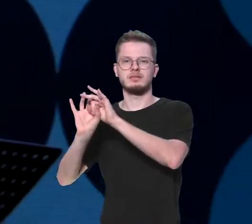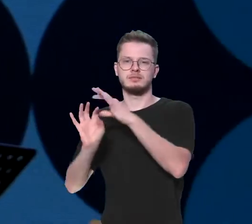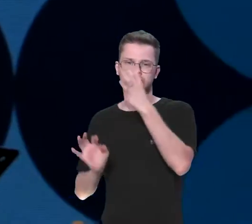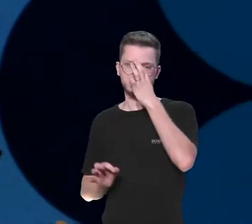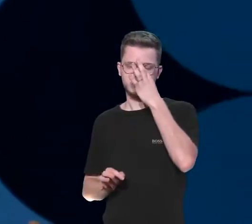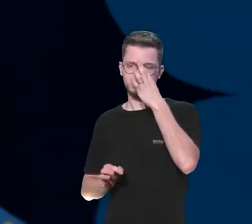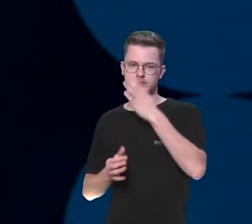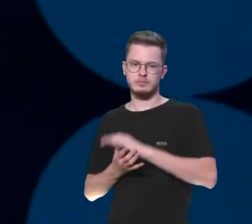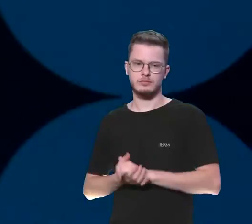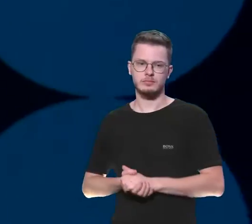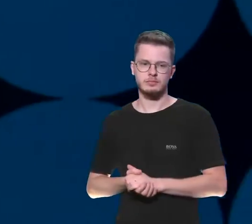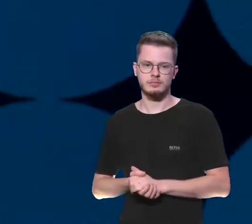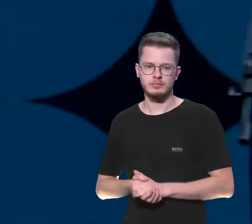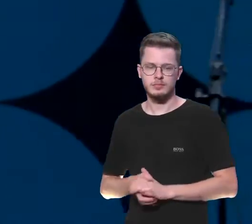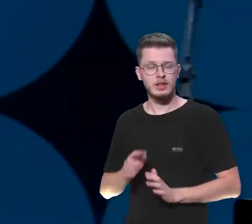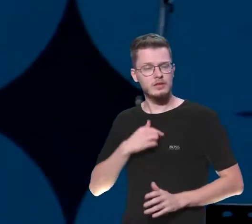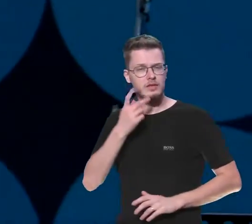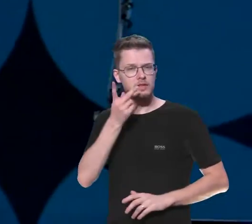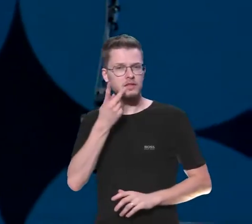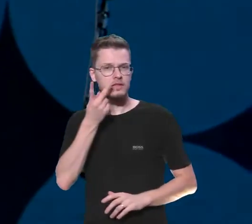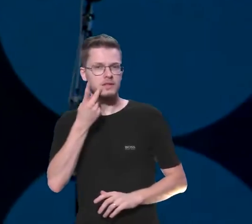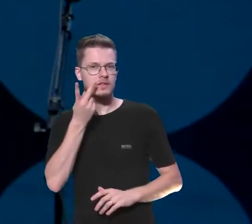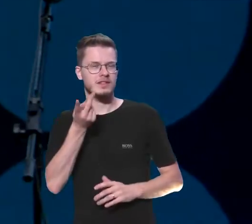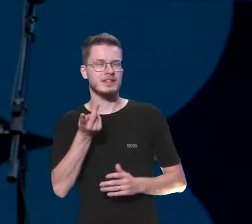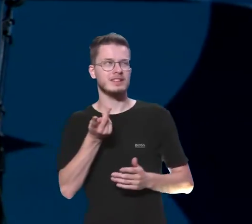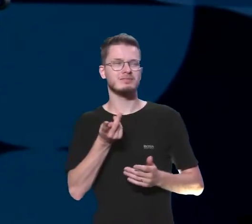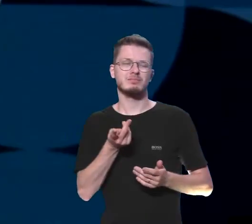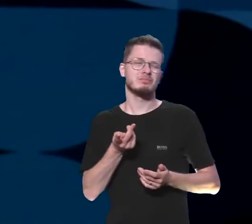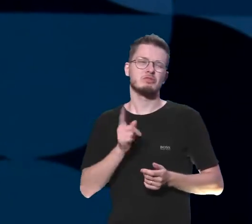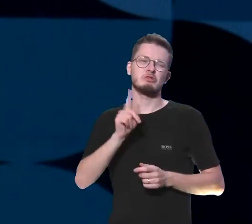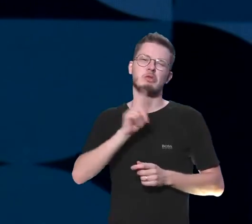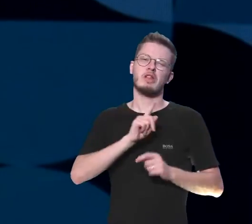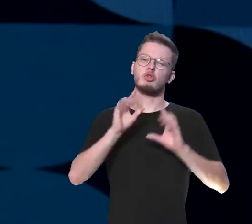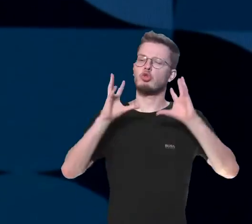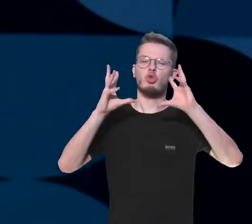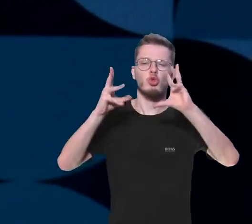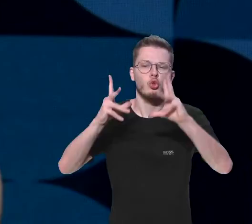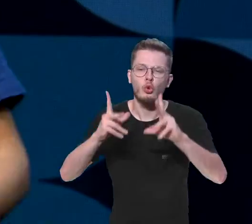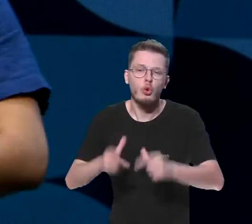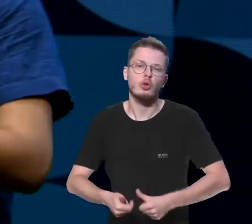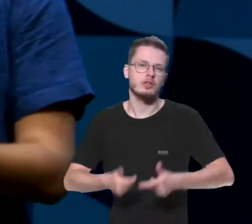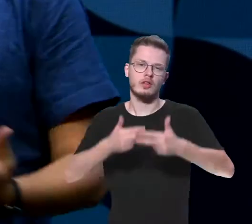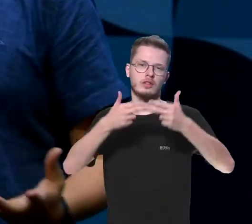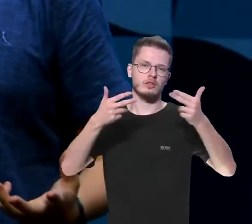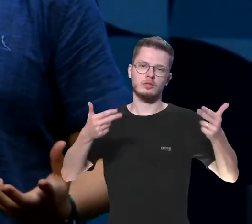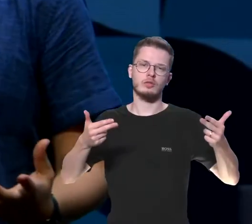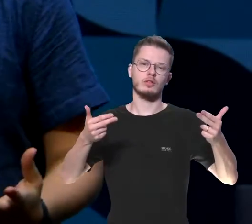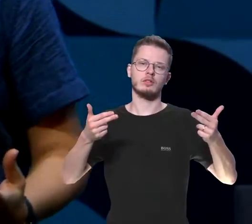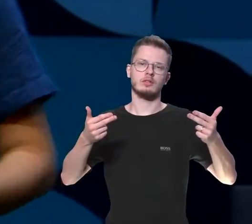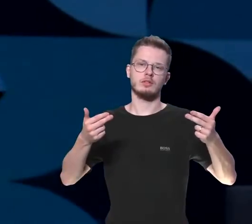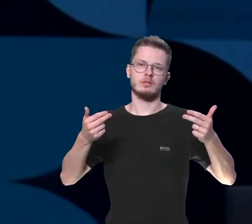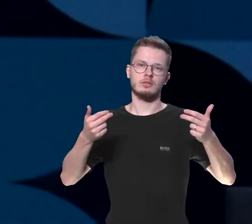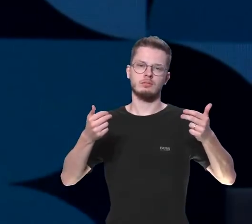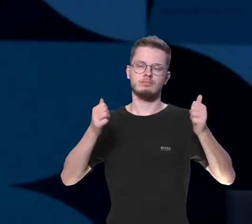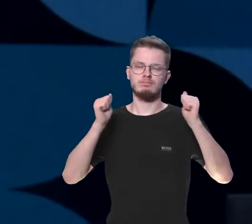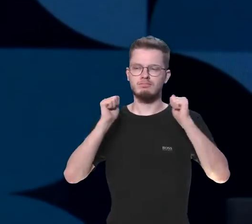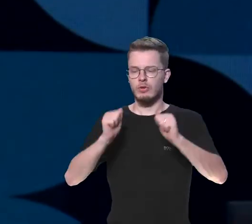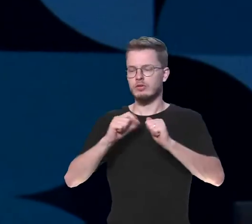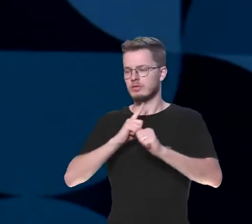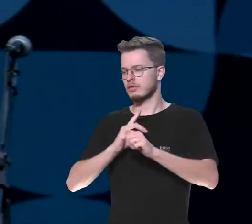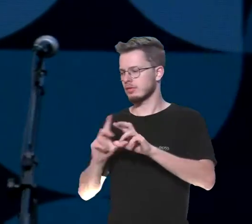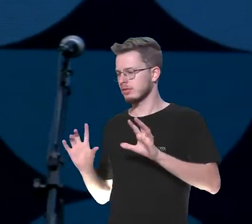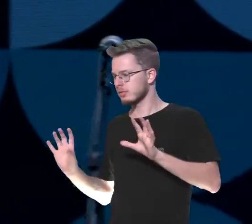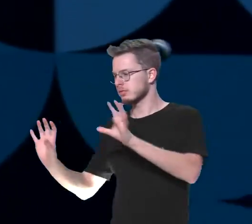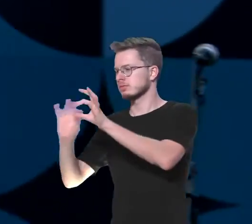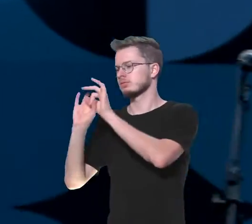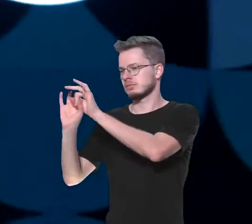as situações que existem como haver conciliação. Muitos casos de abuso, a gente não,